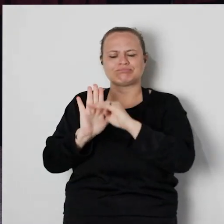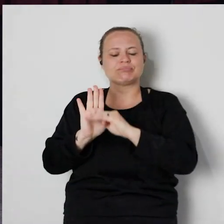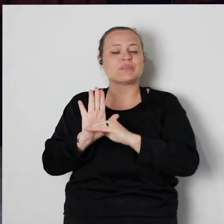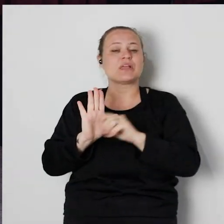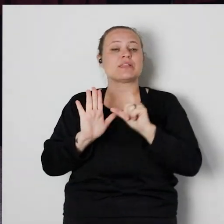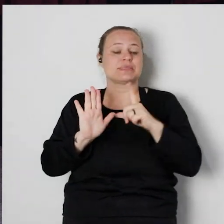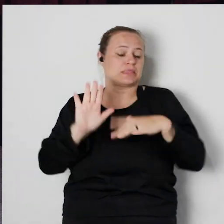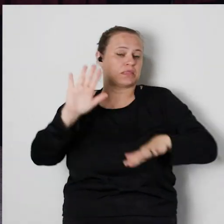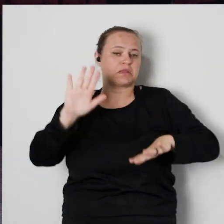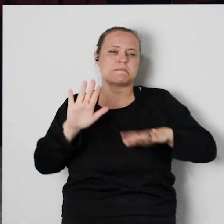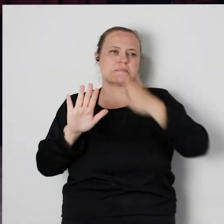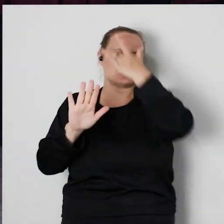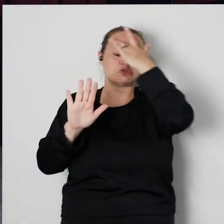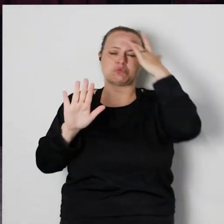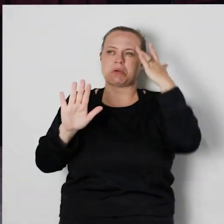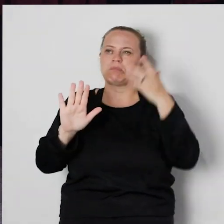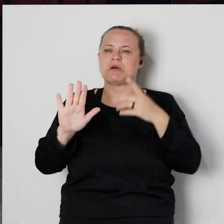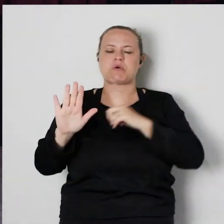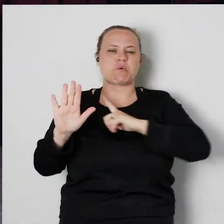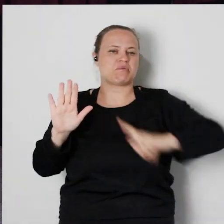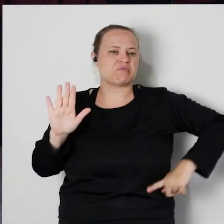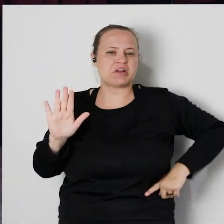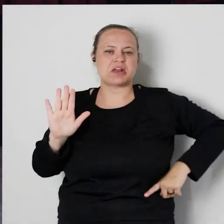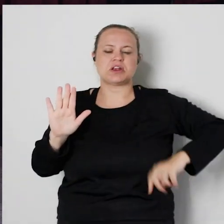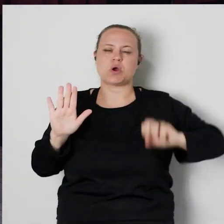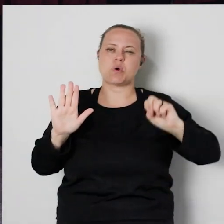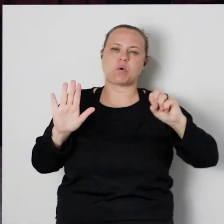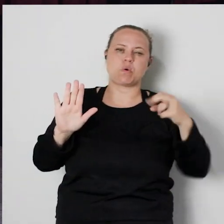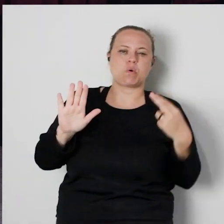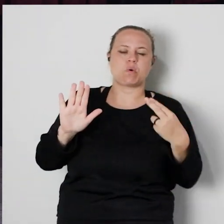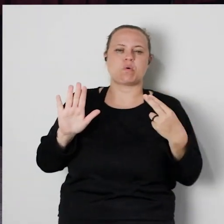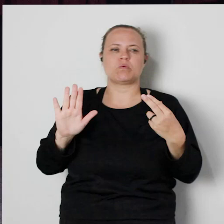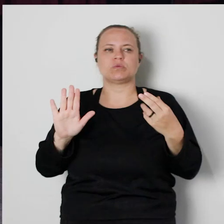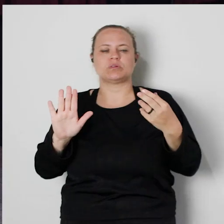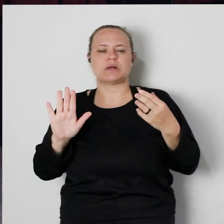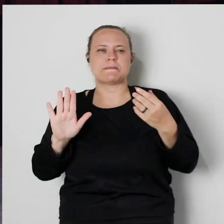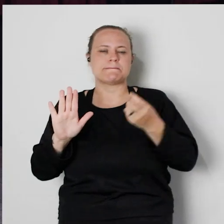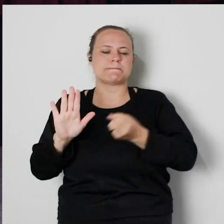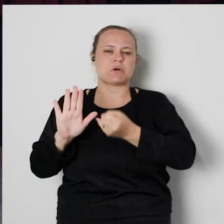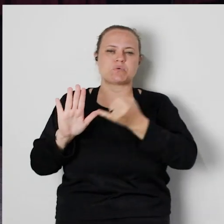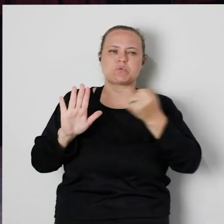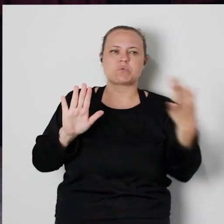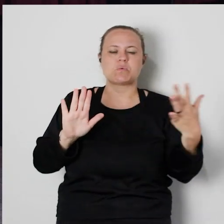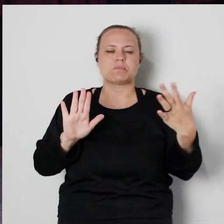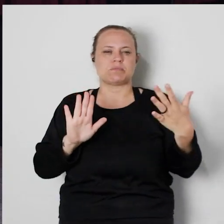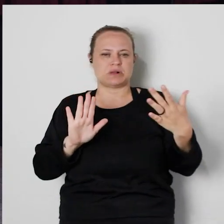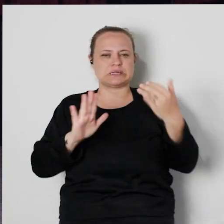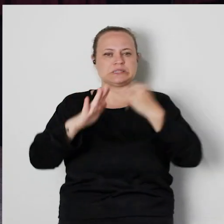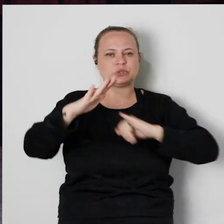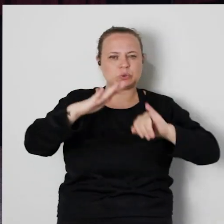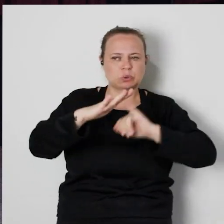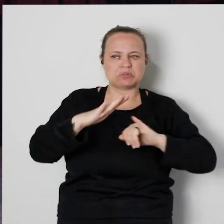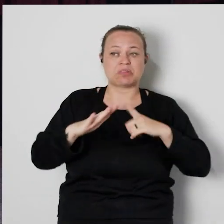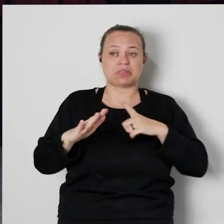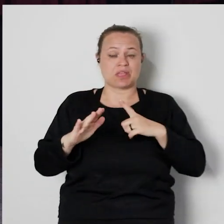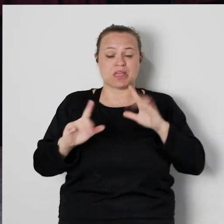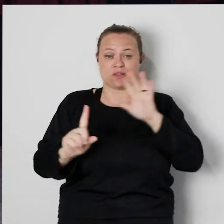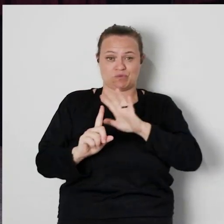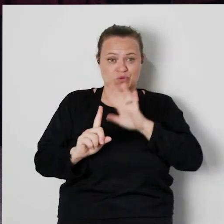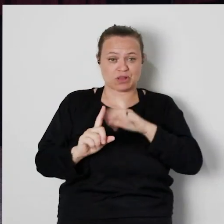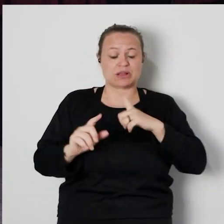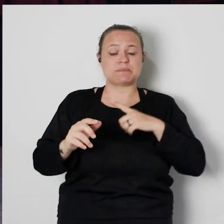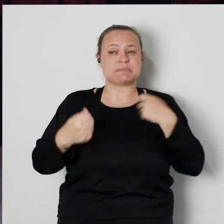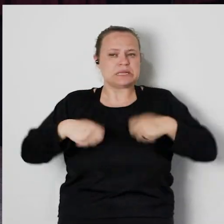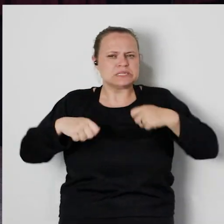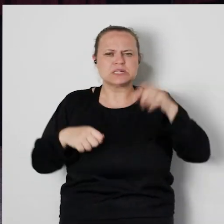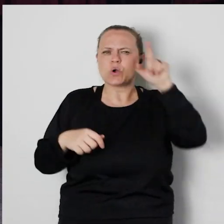políticas públicas por meio da participação é garantir que, independente de quem é governante, e não só de meia